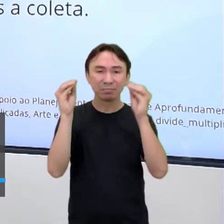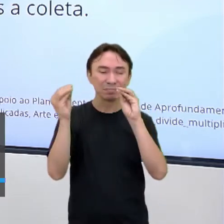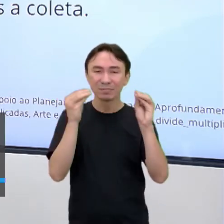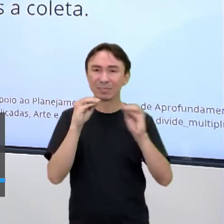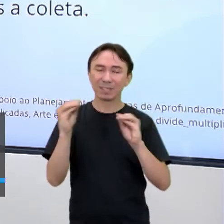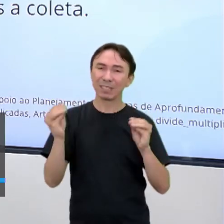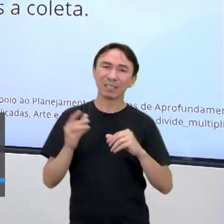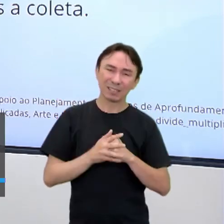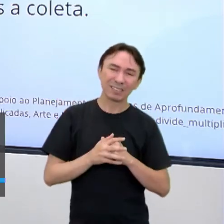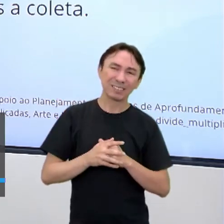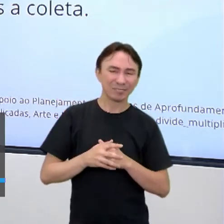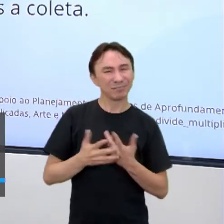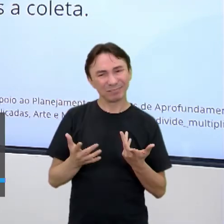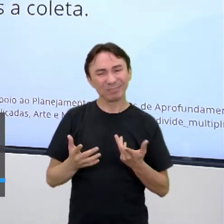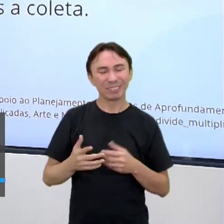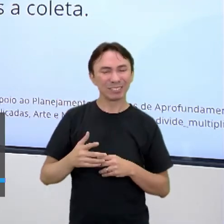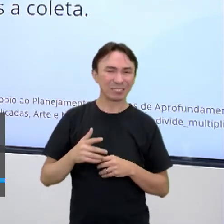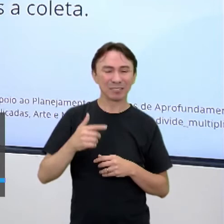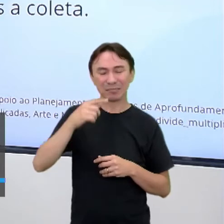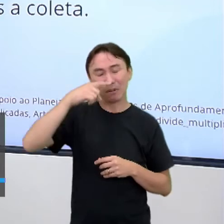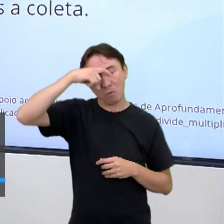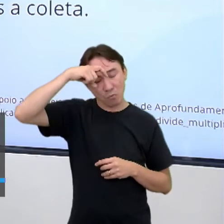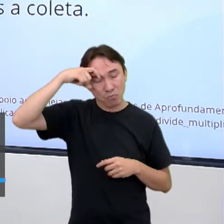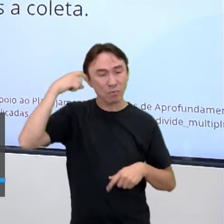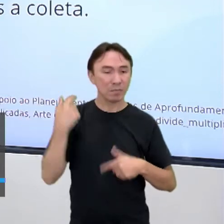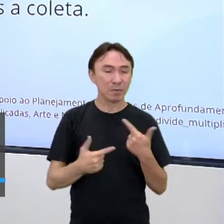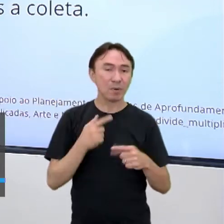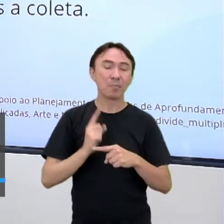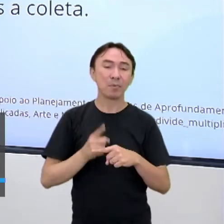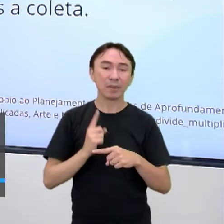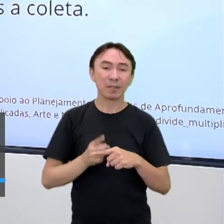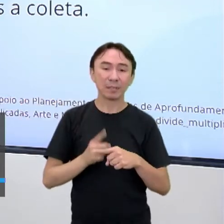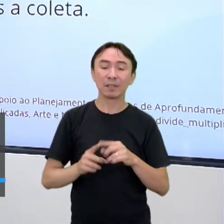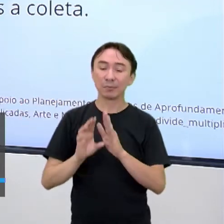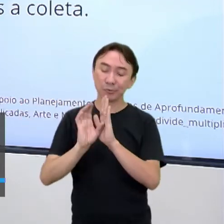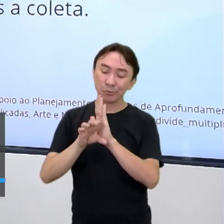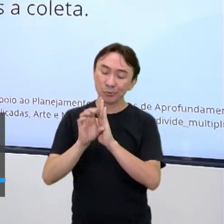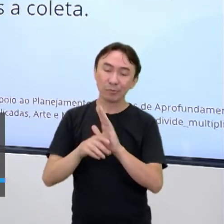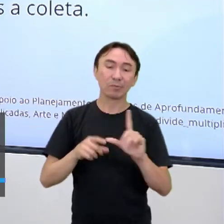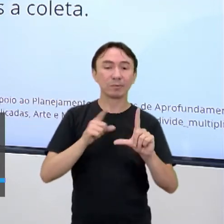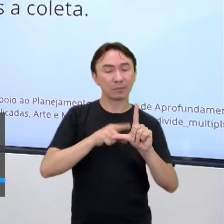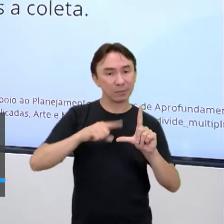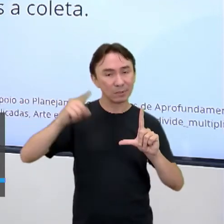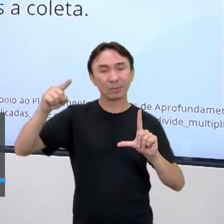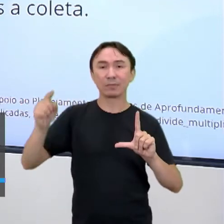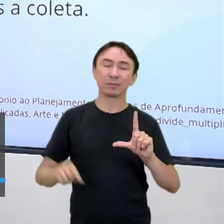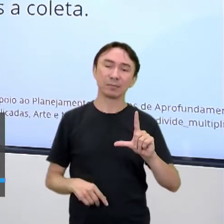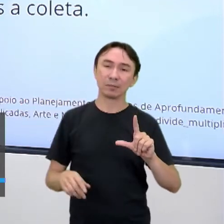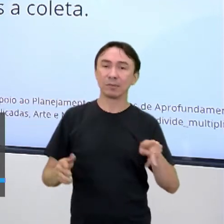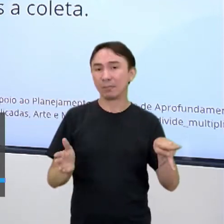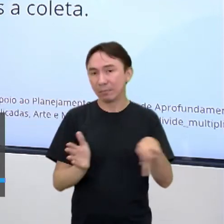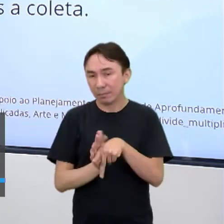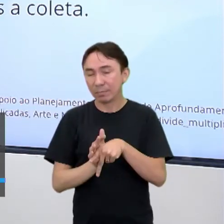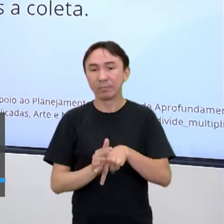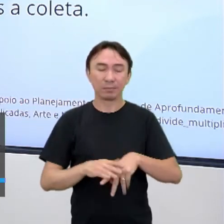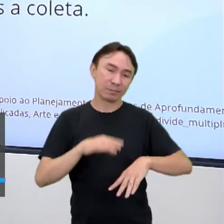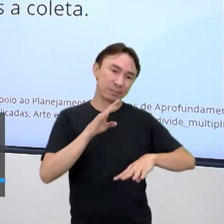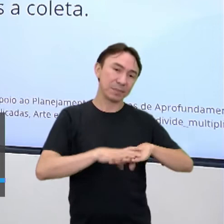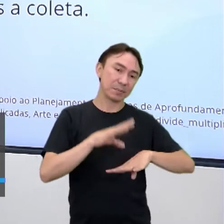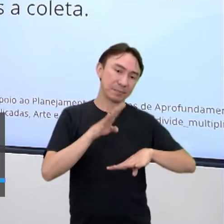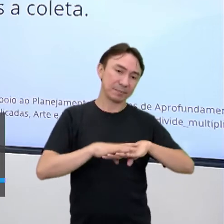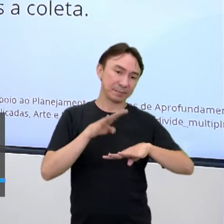Conceitos estatísticos, né? Especificidades aí da estatística, matemática mesmo, tá?